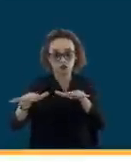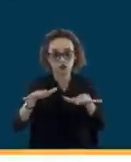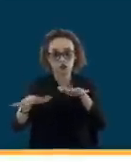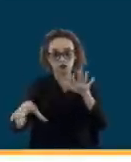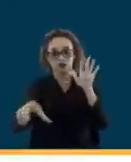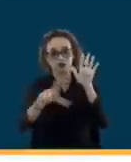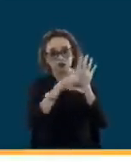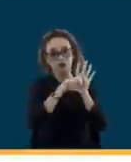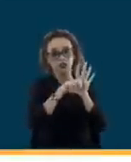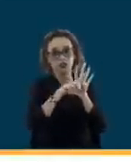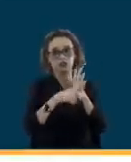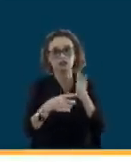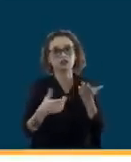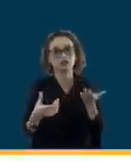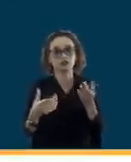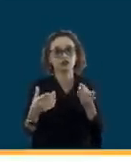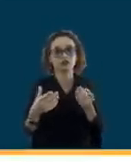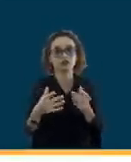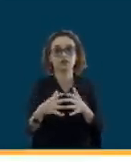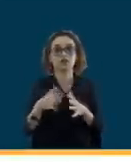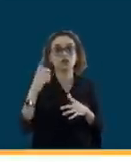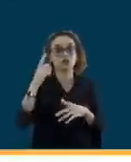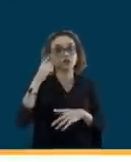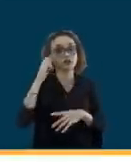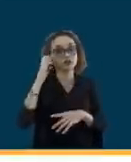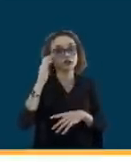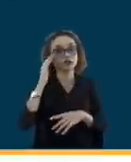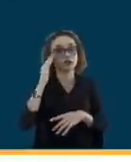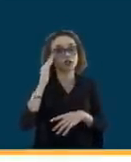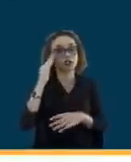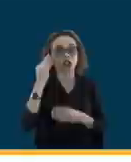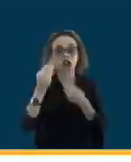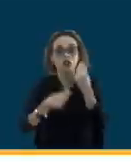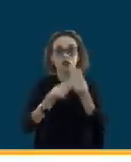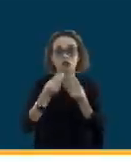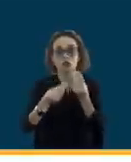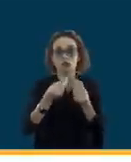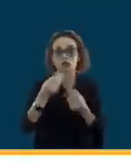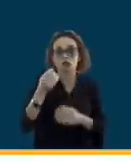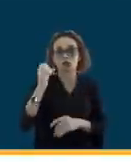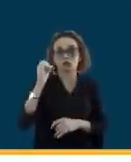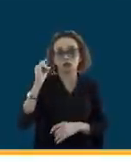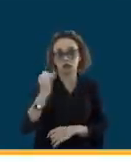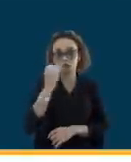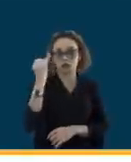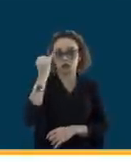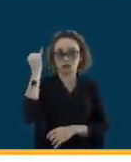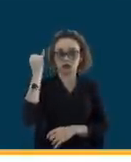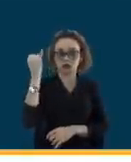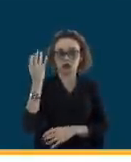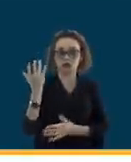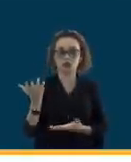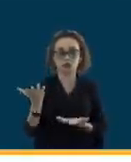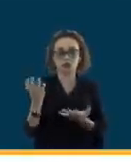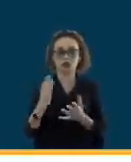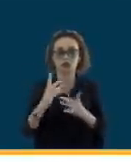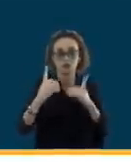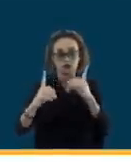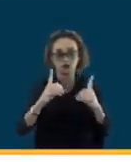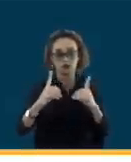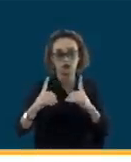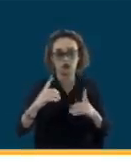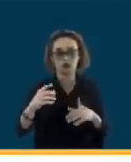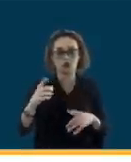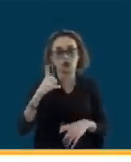noção disso, né? Do quanto é importante esse diálogo, por pior que sejam os parlamentos, né? Mas pelo menos houve a escuta,